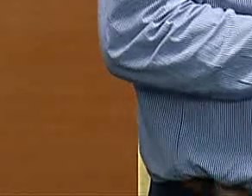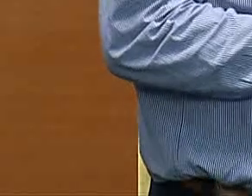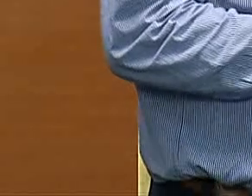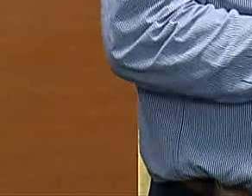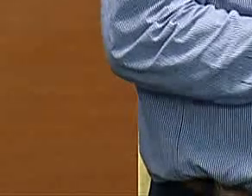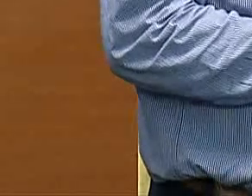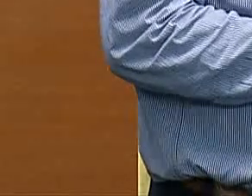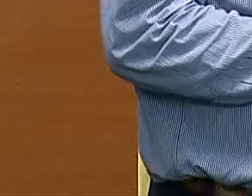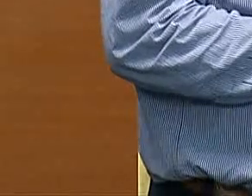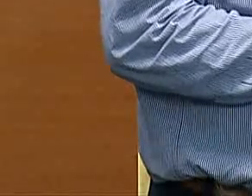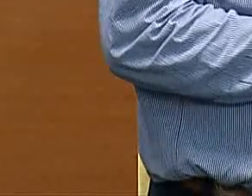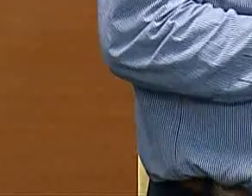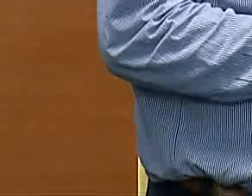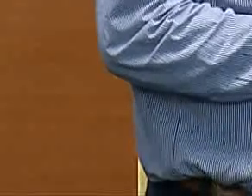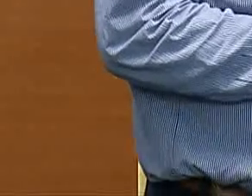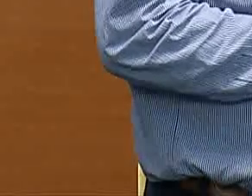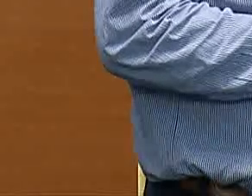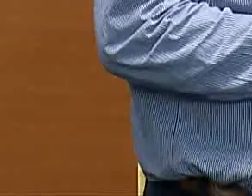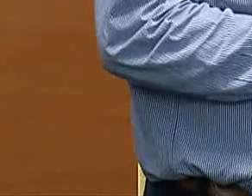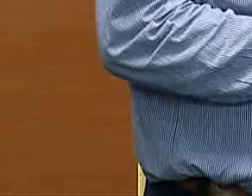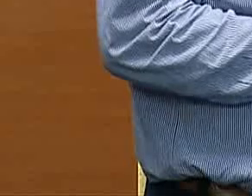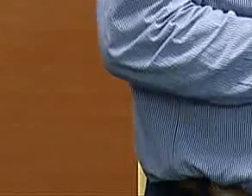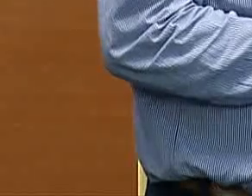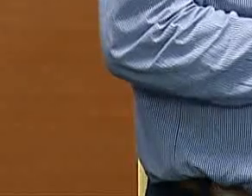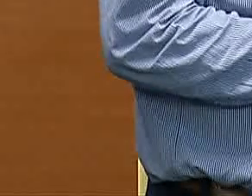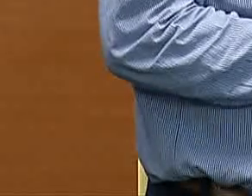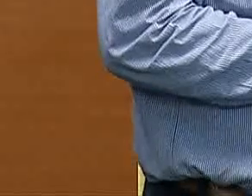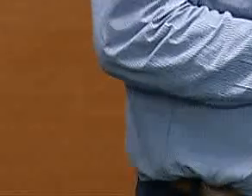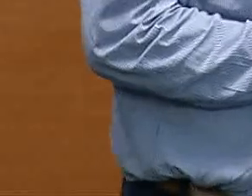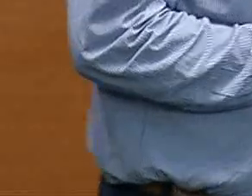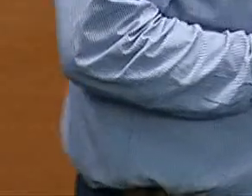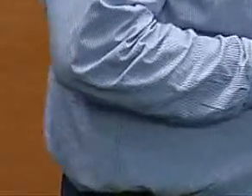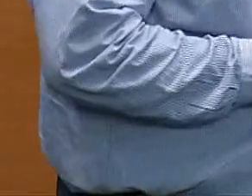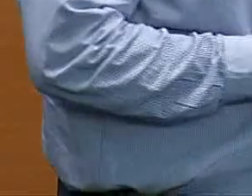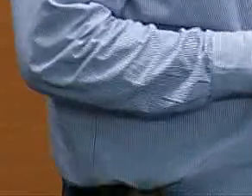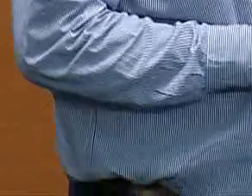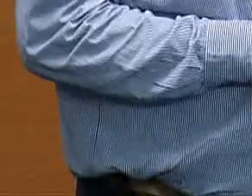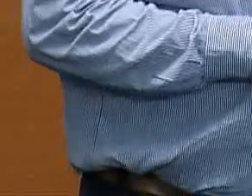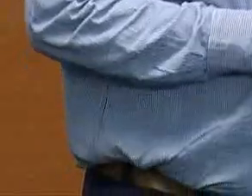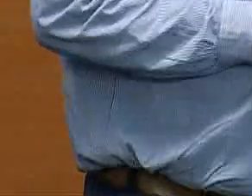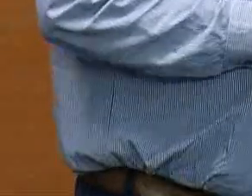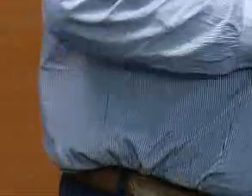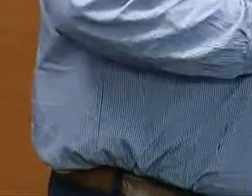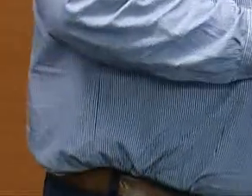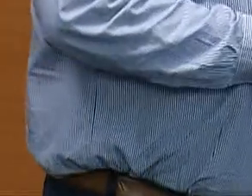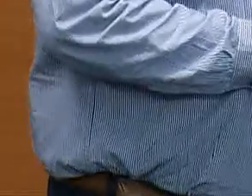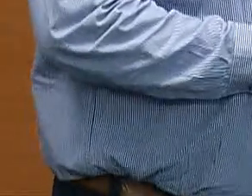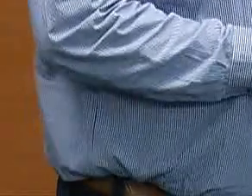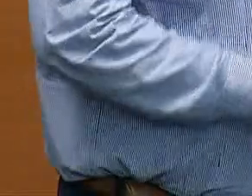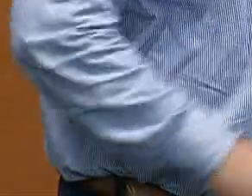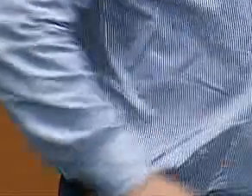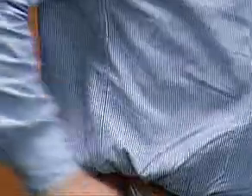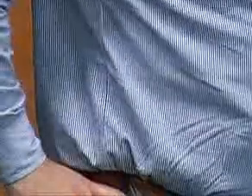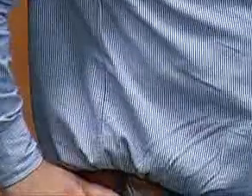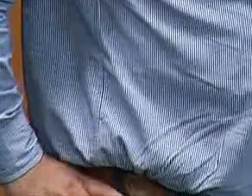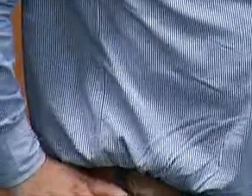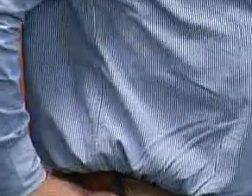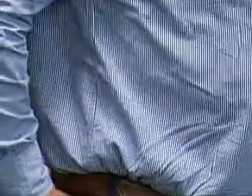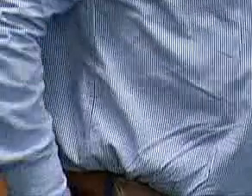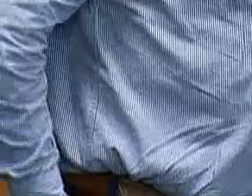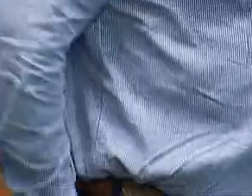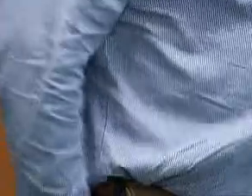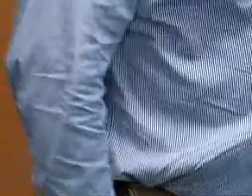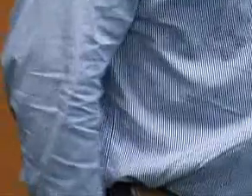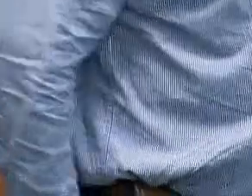cidadão e como agente público também. Então, vou fazer a leitura rapidamente. Câmara Municipal de Sorocaba, Estado de São Paulo, voto de